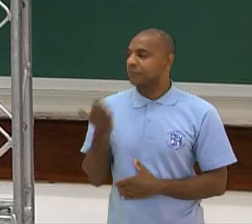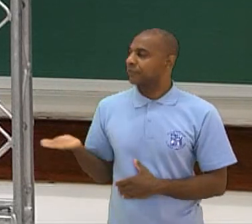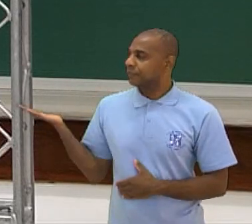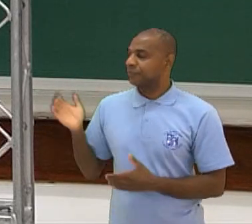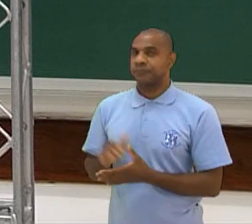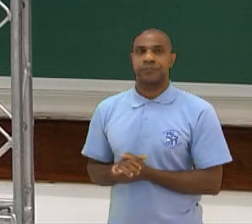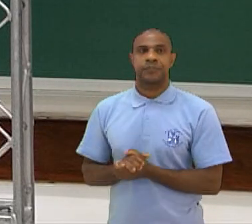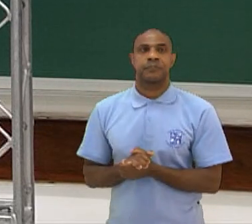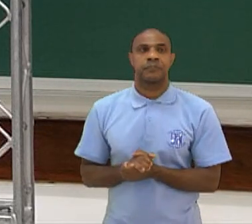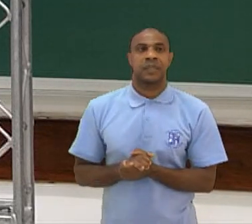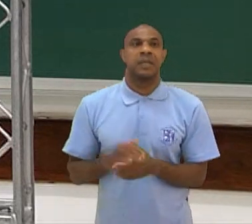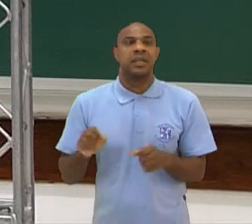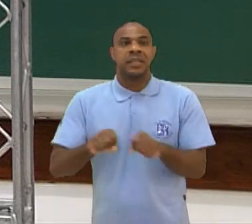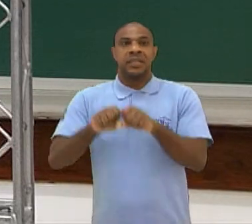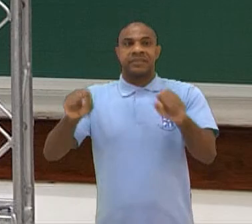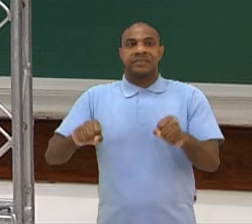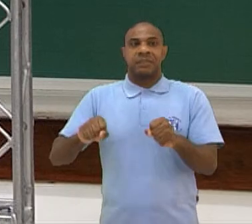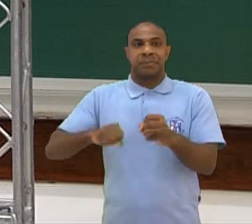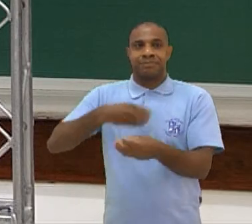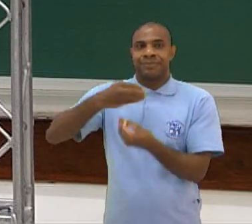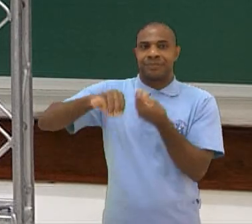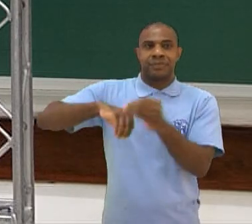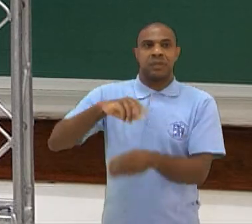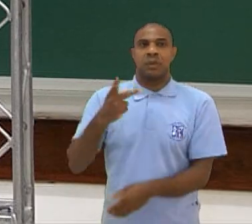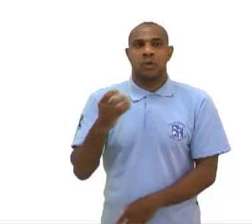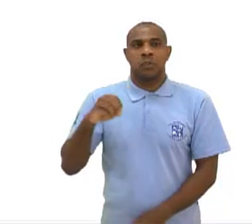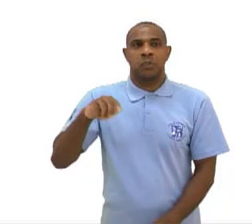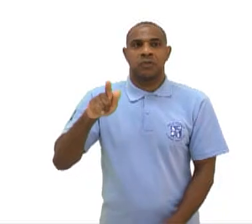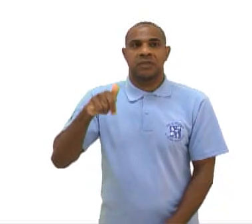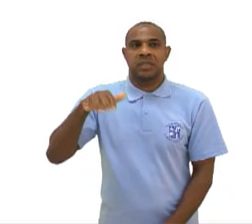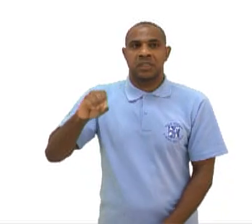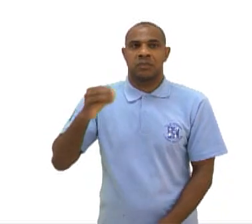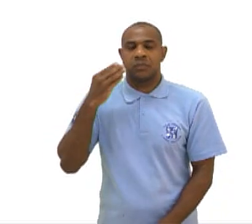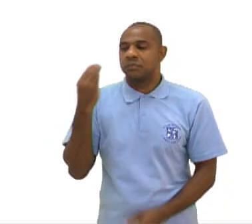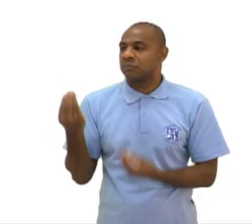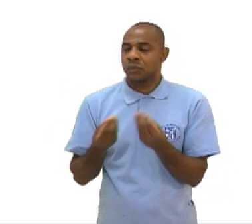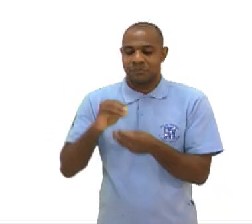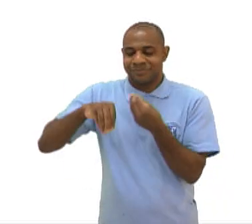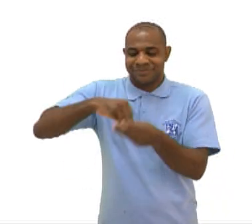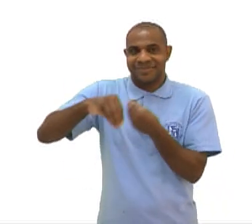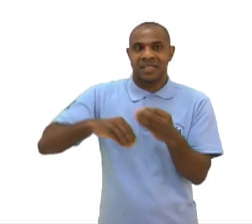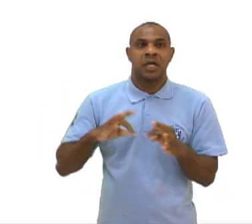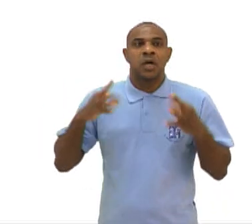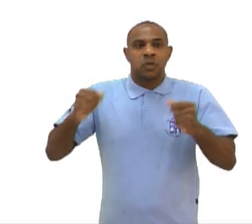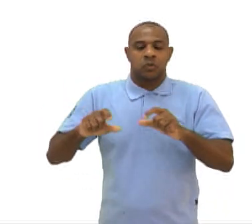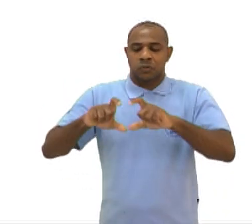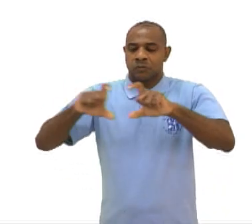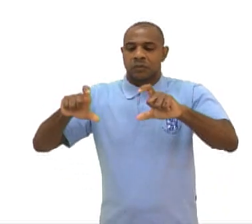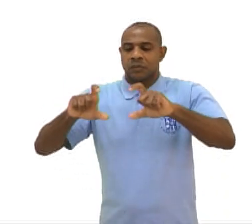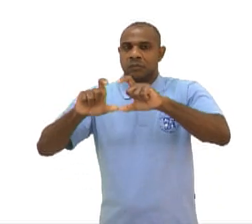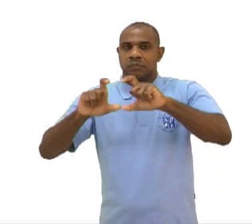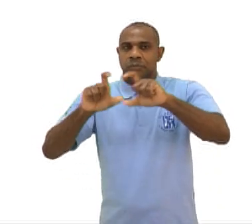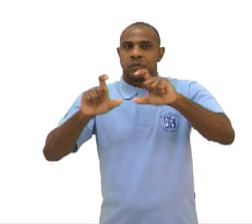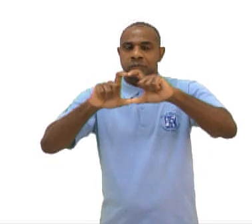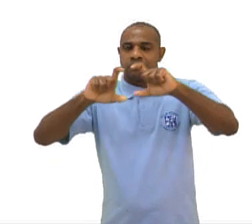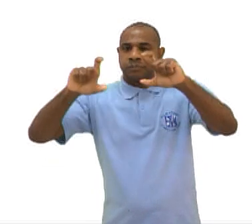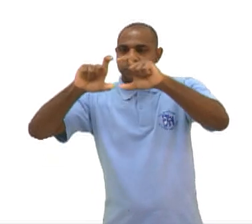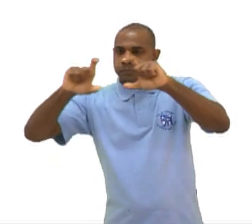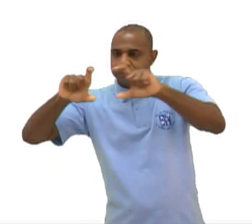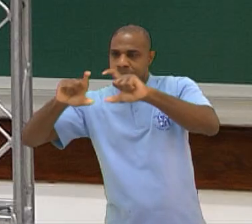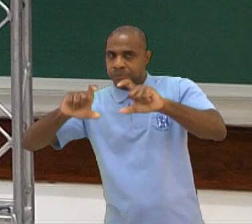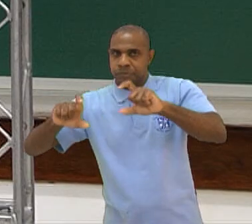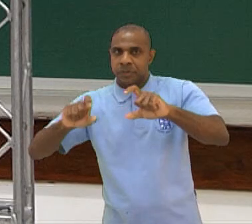possível. Por isso que a gente encontra o B igual a 8 e lá no resultado diz que tem que ser diferente. Isso é muito importante. Então,